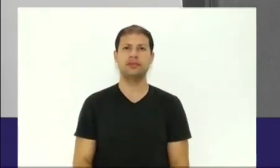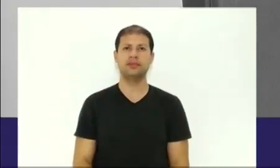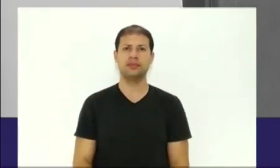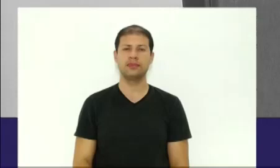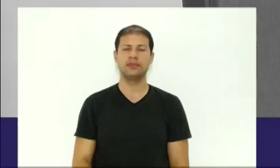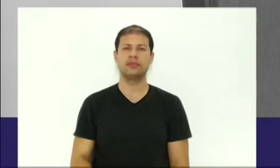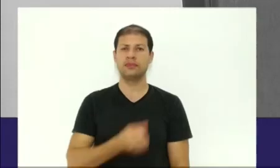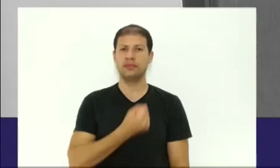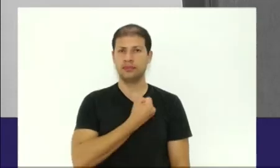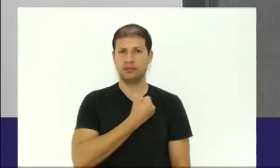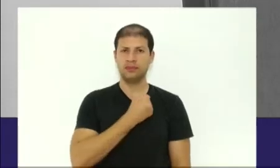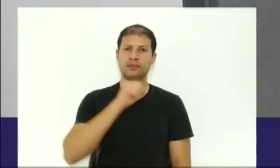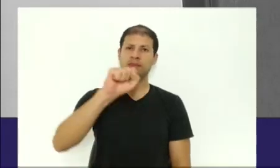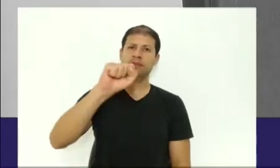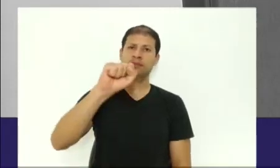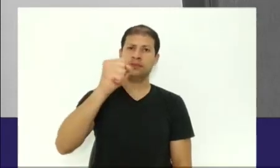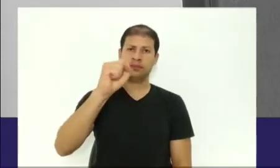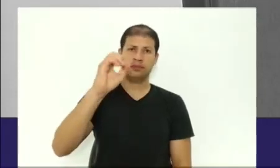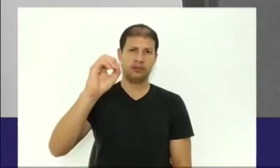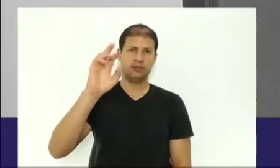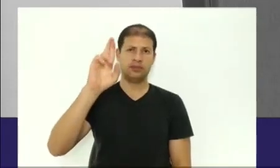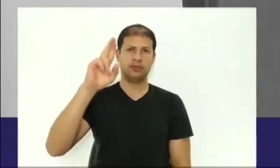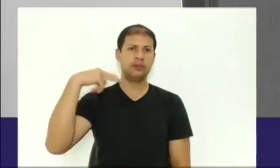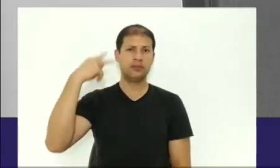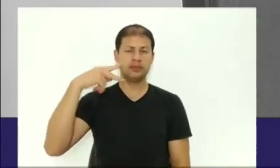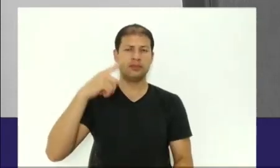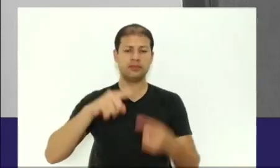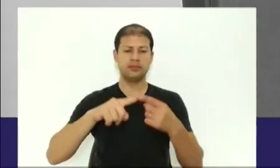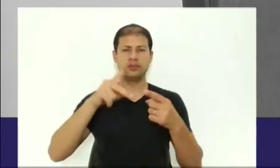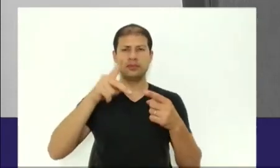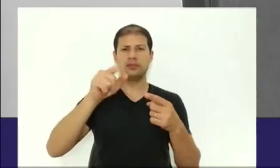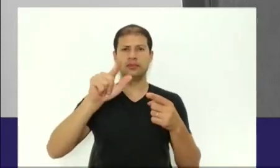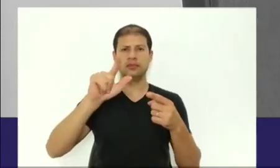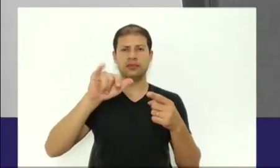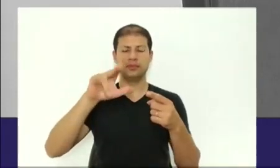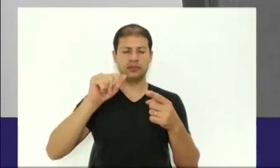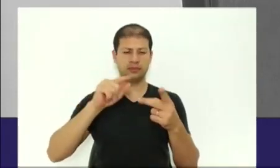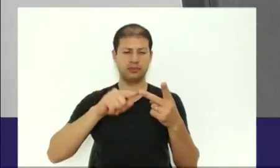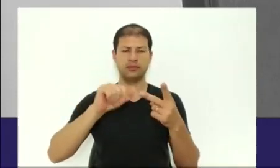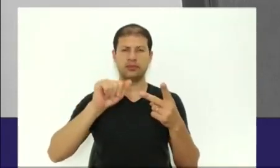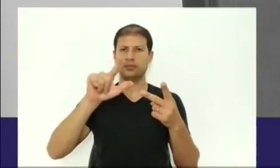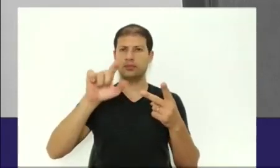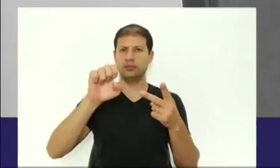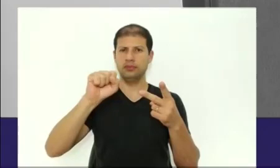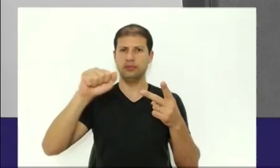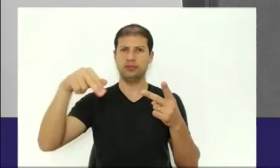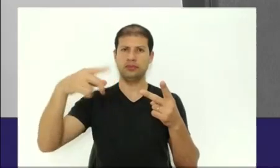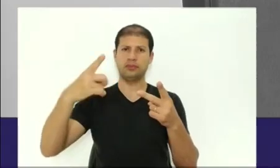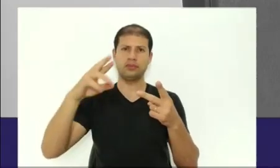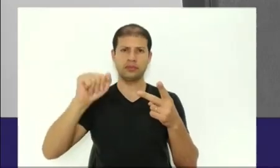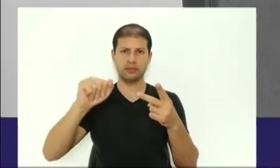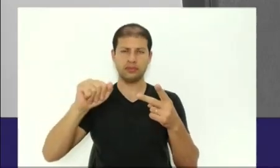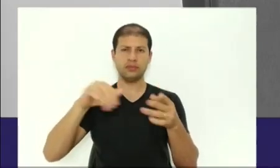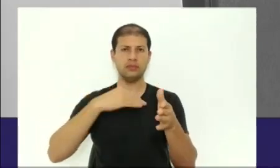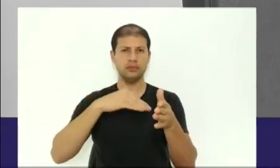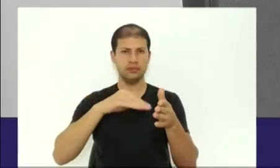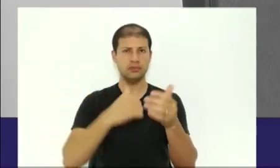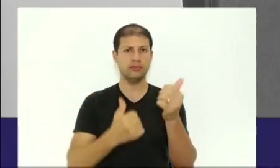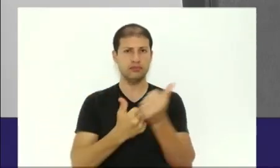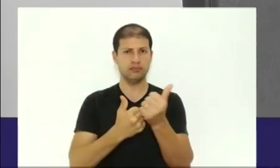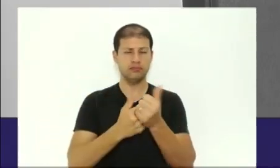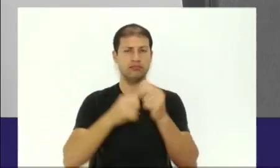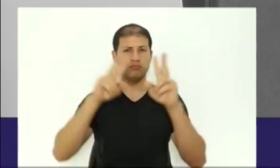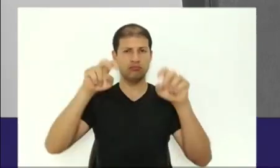Número 80, de autoria dos vereadores Palhinha e Alessandra Lucchesi. Ao secretário adjunto de Assuntos do